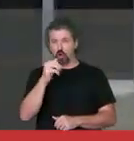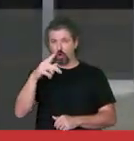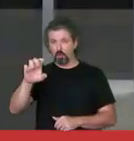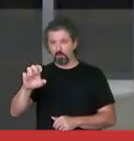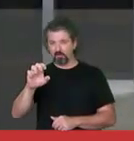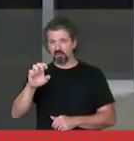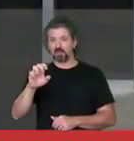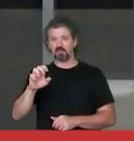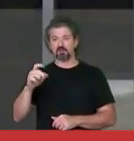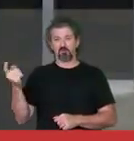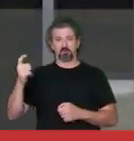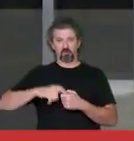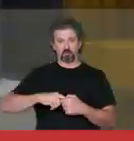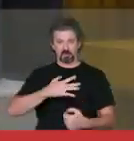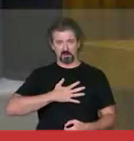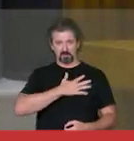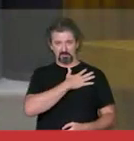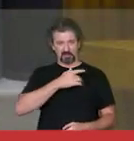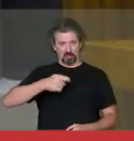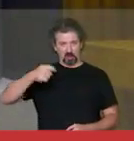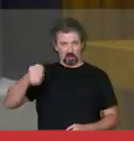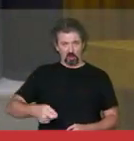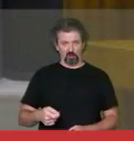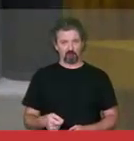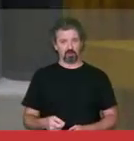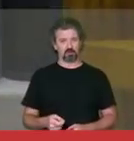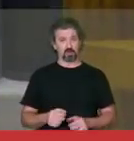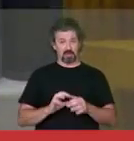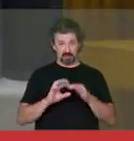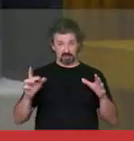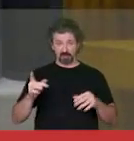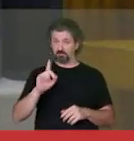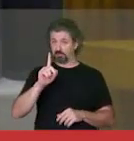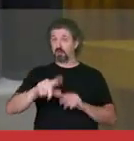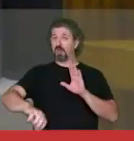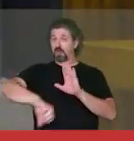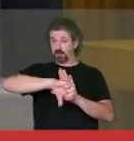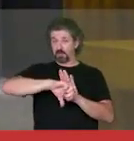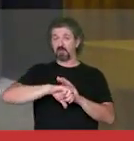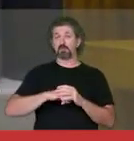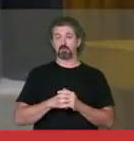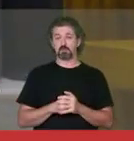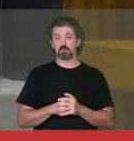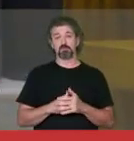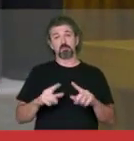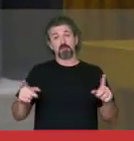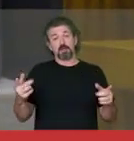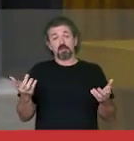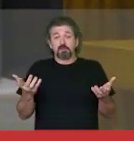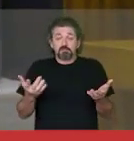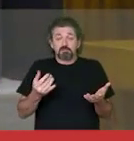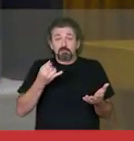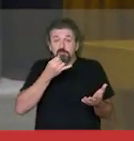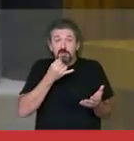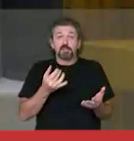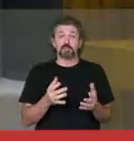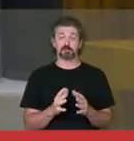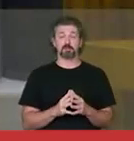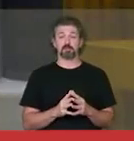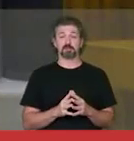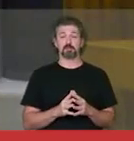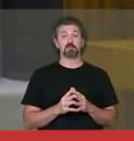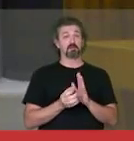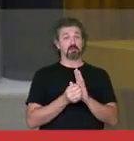a ditaduras militares, isso não é livre, isso é crime. E, pelo visto, infelizmente,